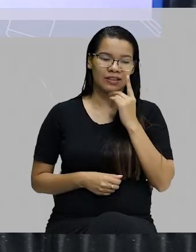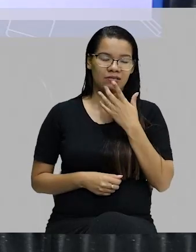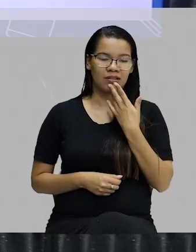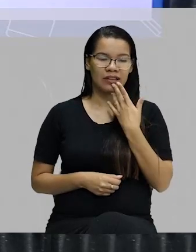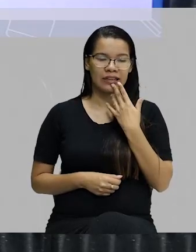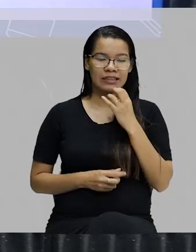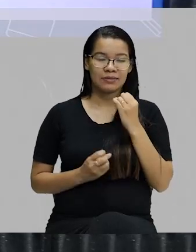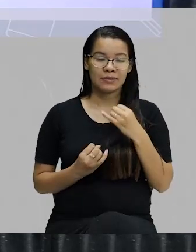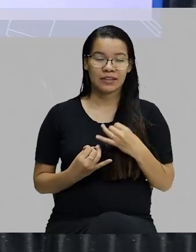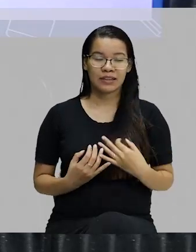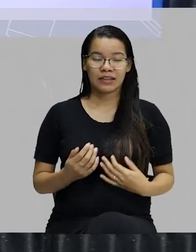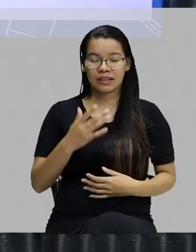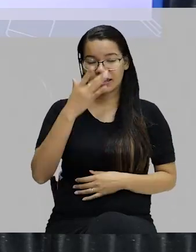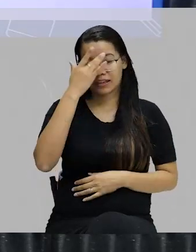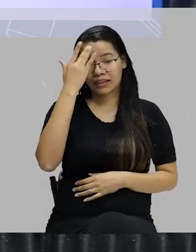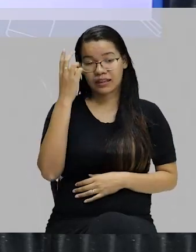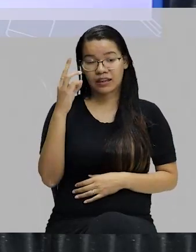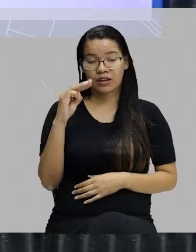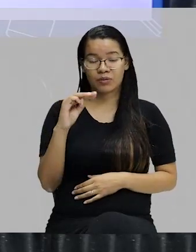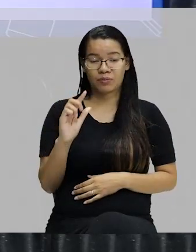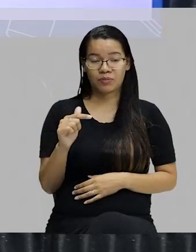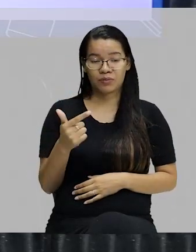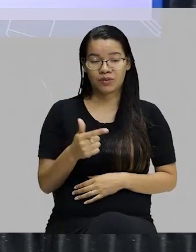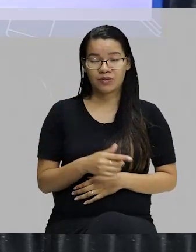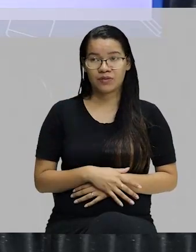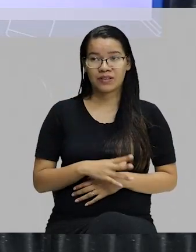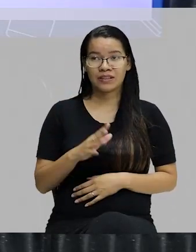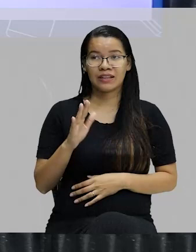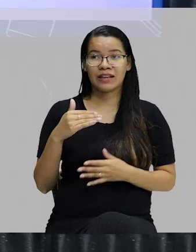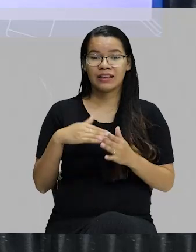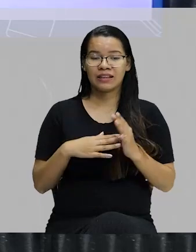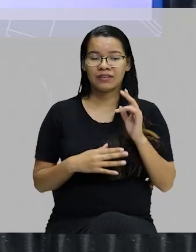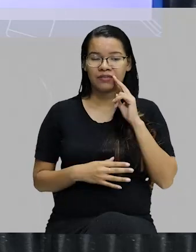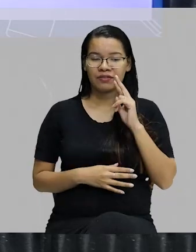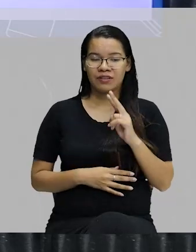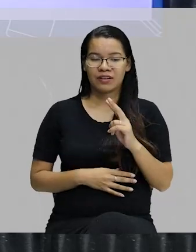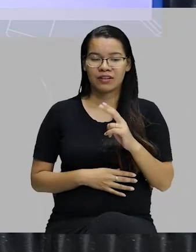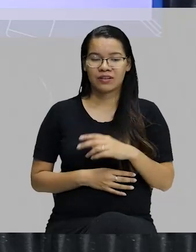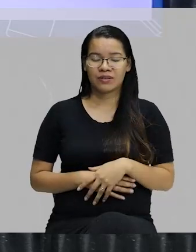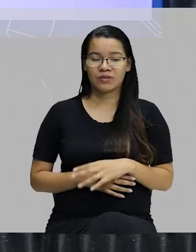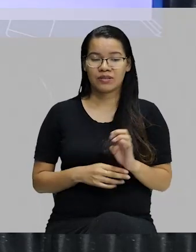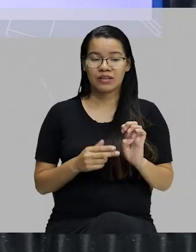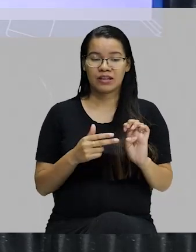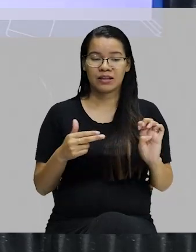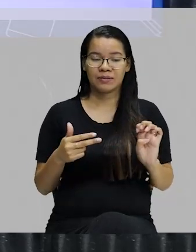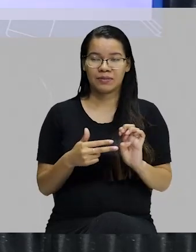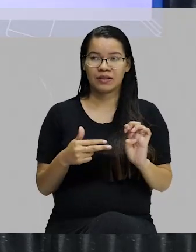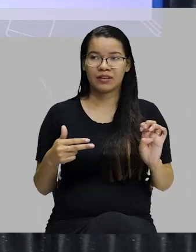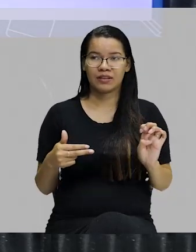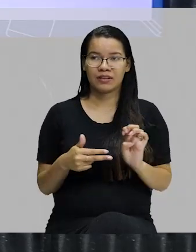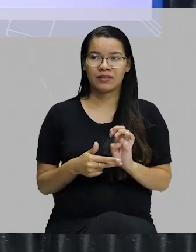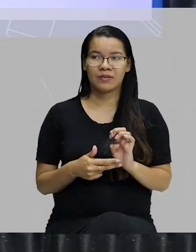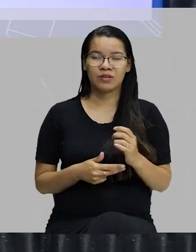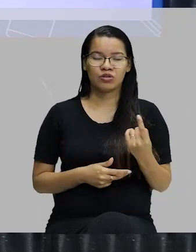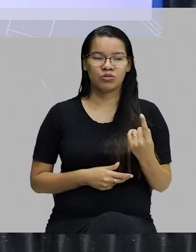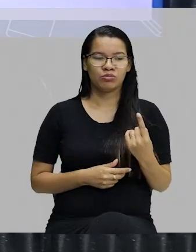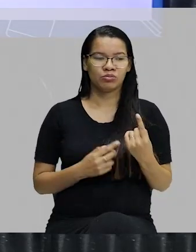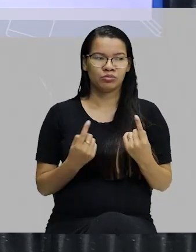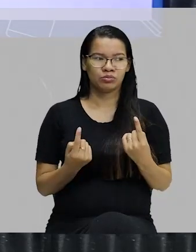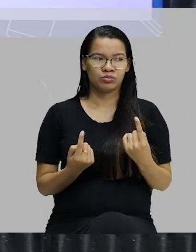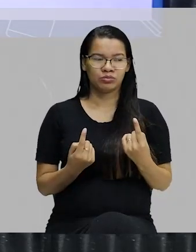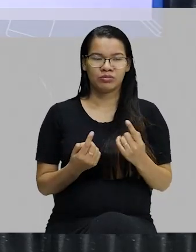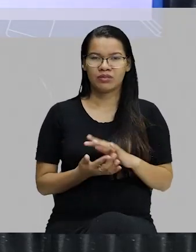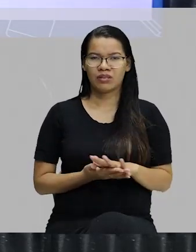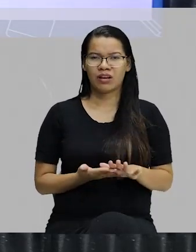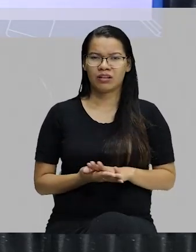é o próximo? Olha só, você até observando aqui, né, os elementos, esse de 1 para o 1 não